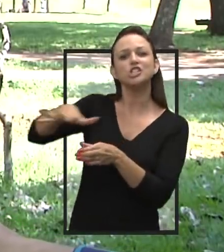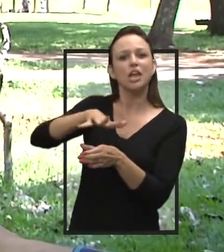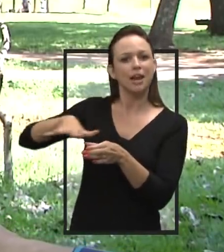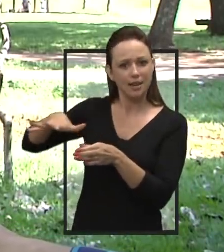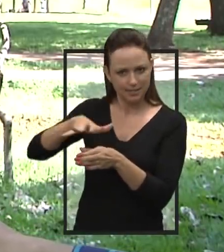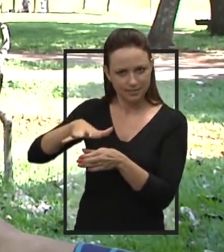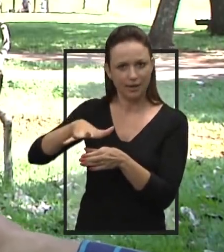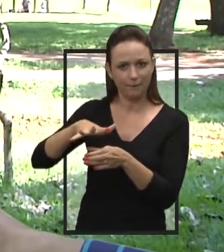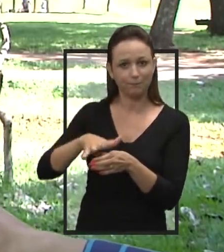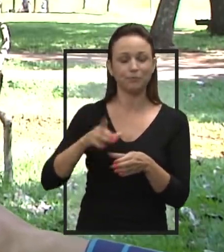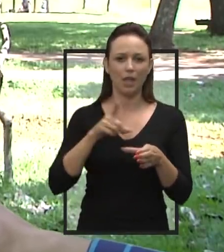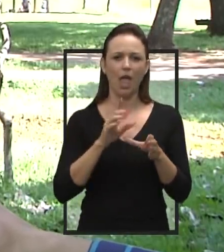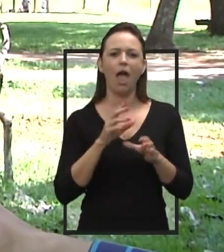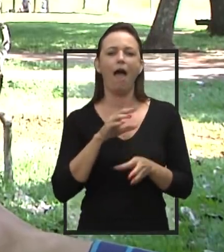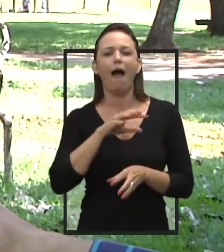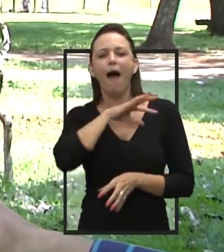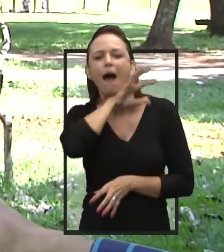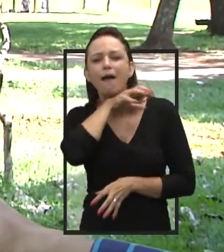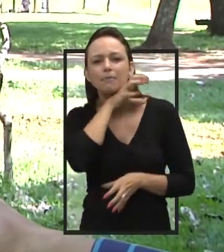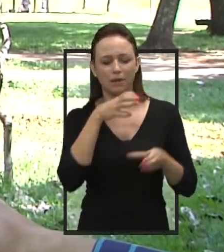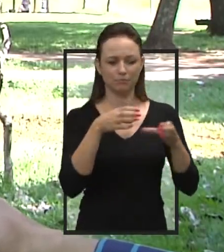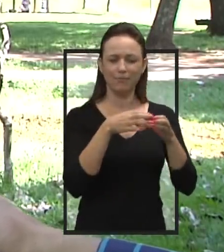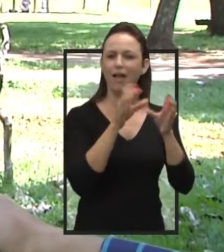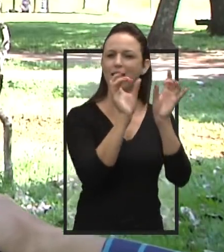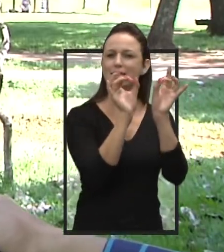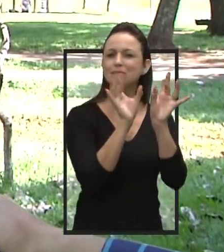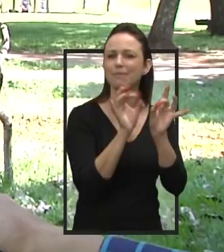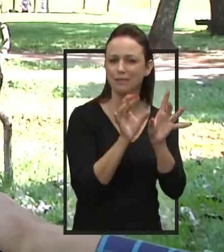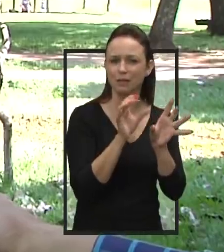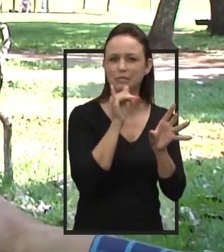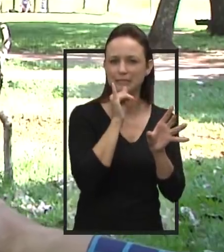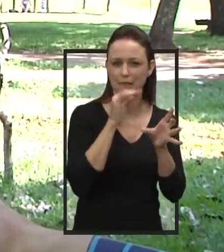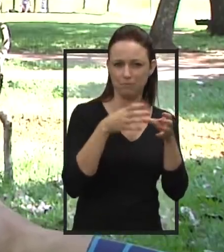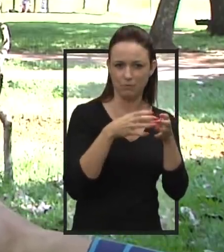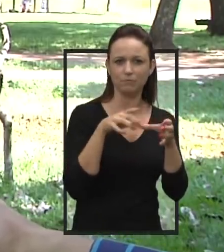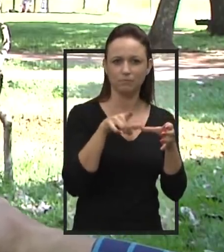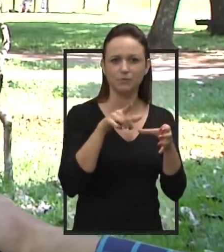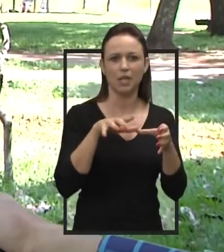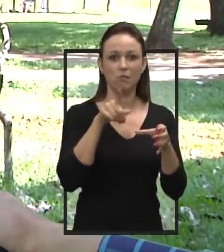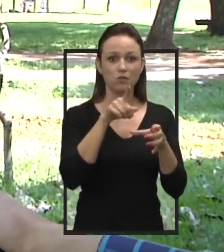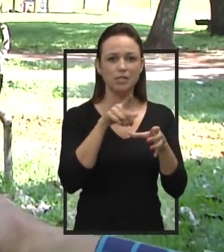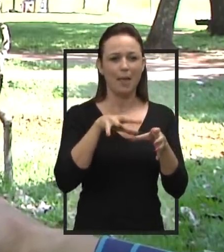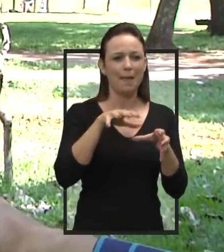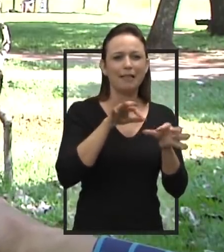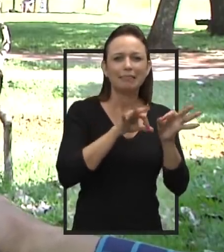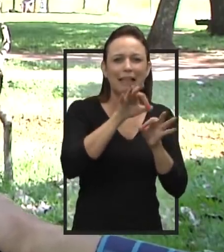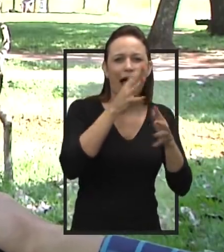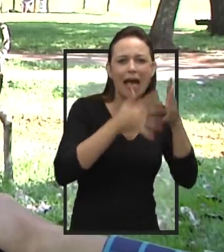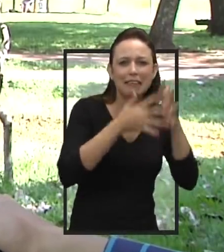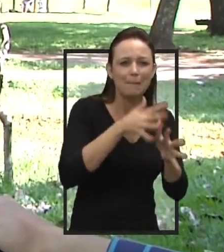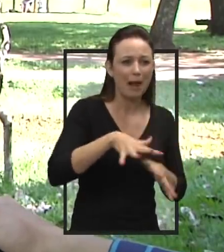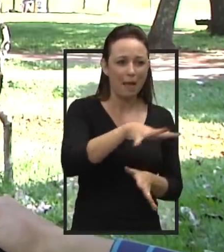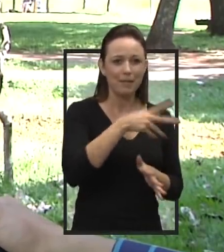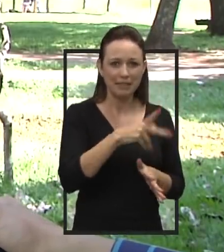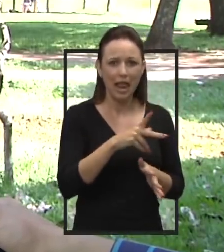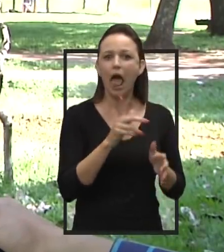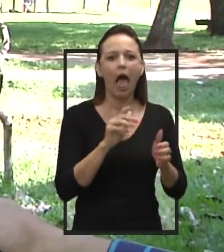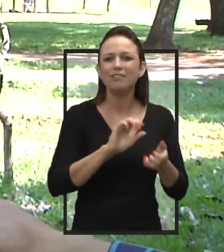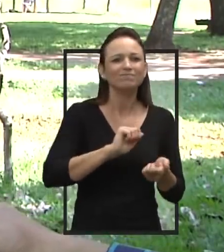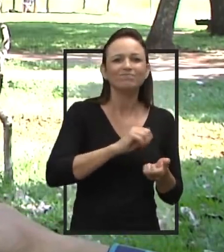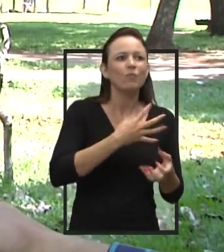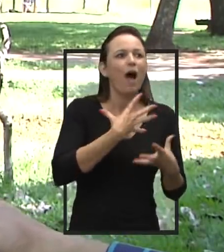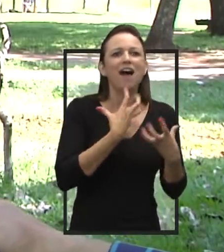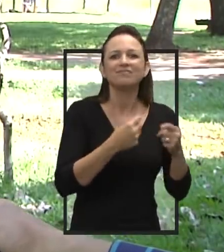generalistas. Os animais que são do grupo dos especializados, se você mexer no meio ambiente, no ambiente deles, eles não conseguem se adaptar e